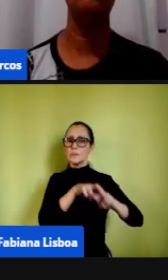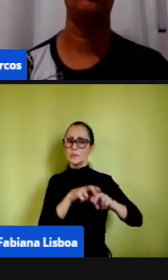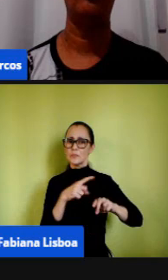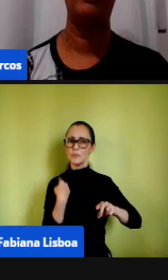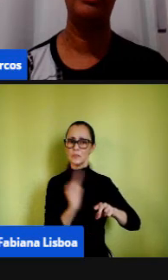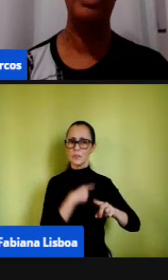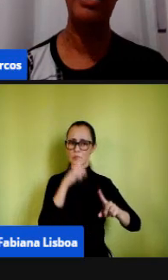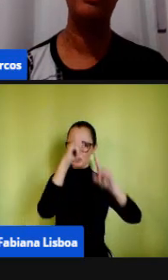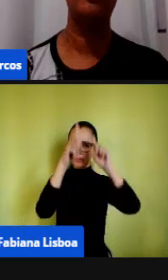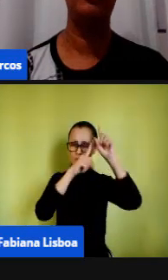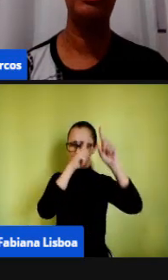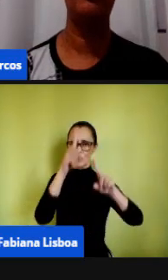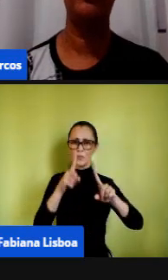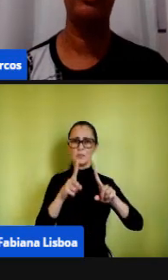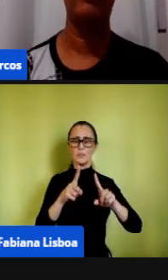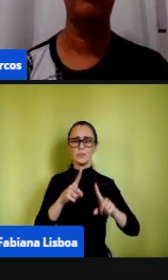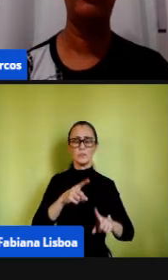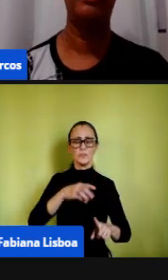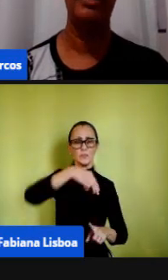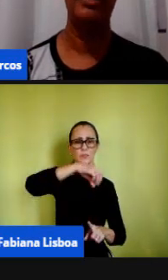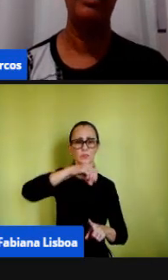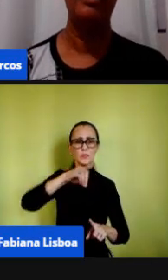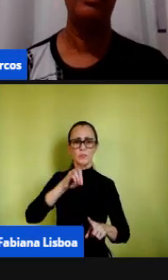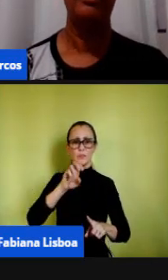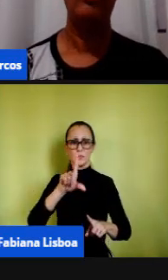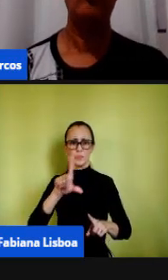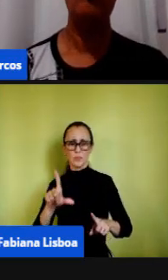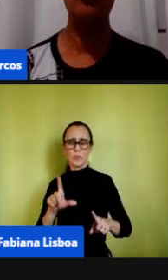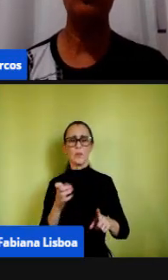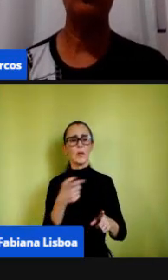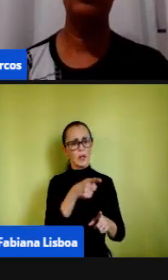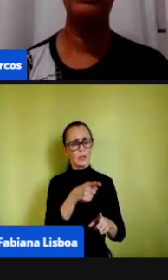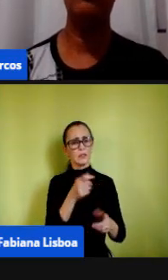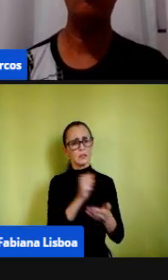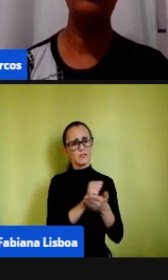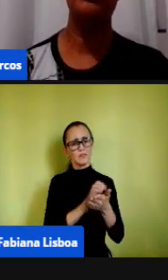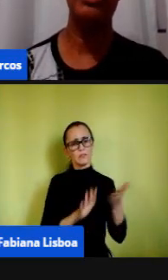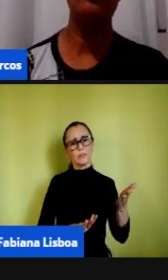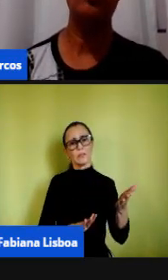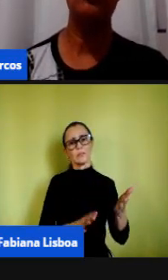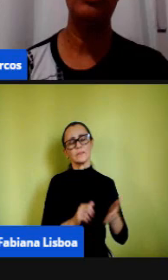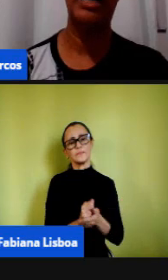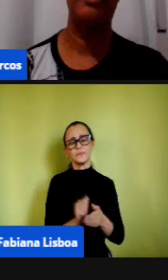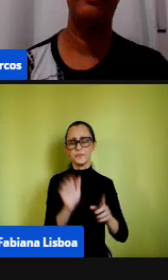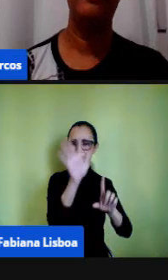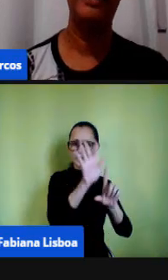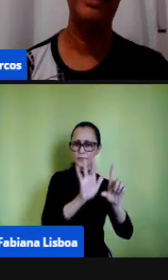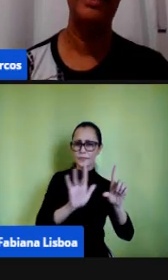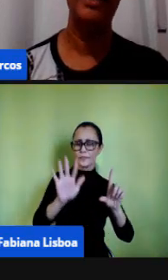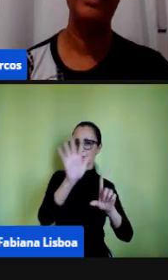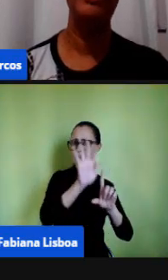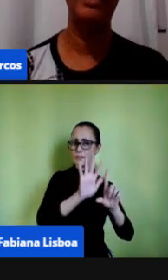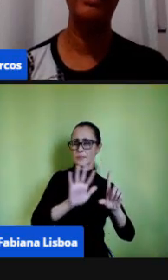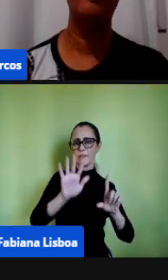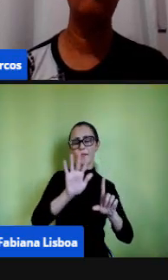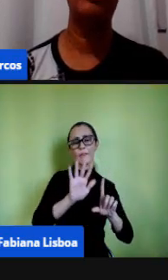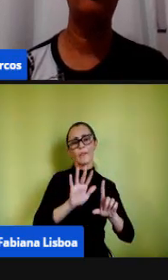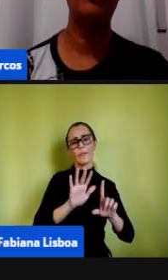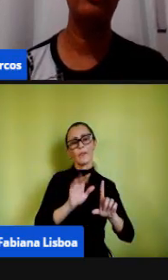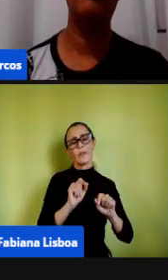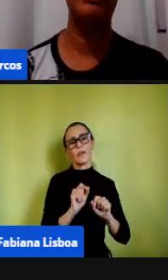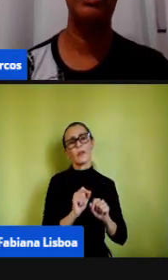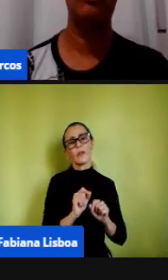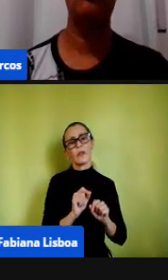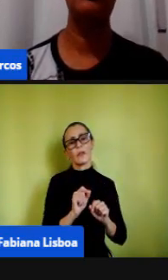no Moodle a atividade fórum. O Moodle, ele é um objeto modular. Ele é